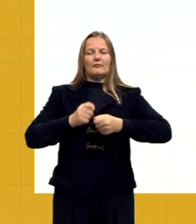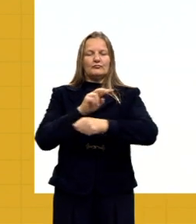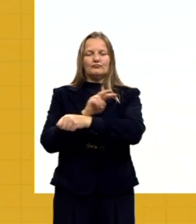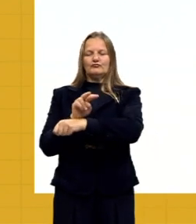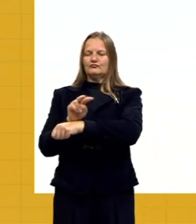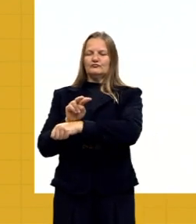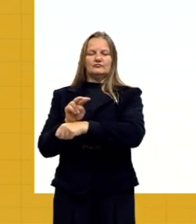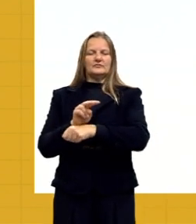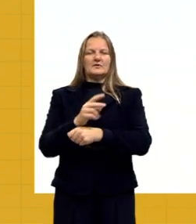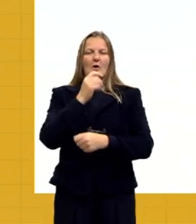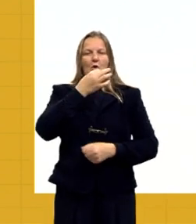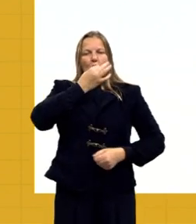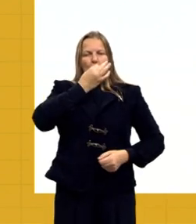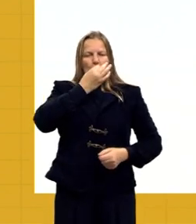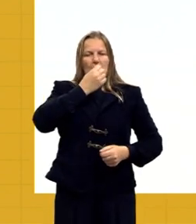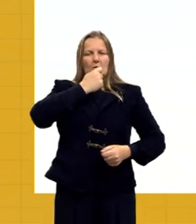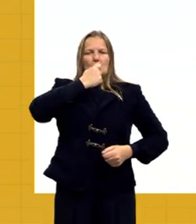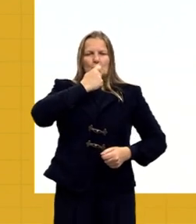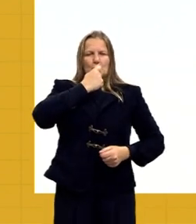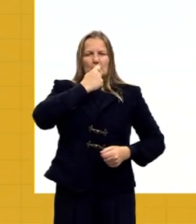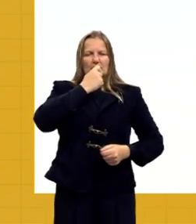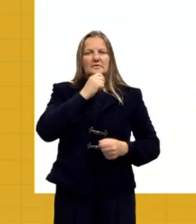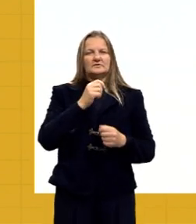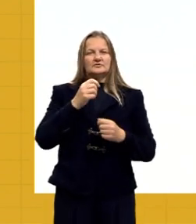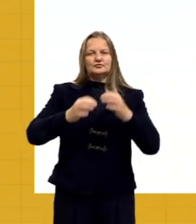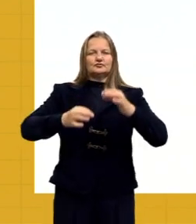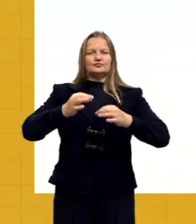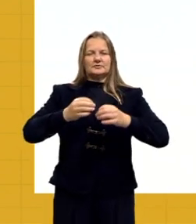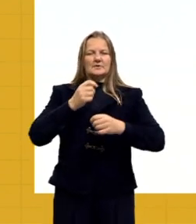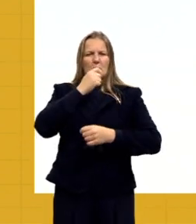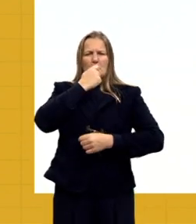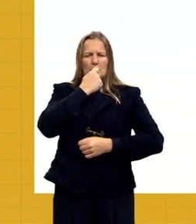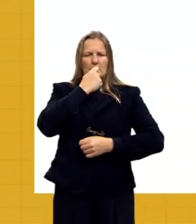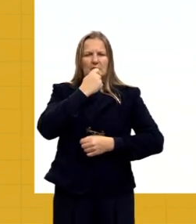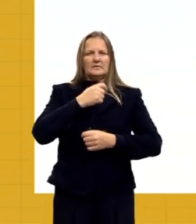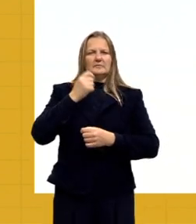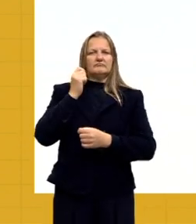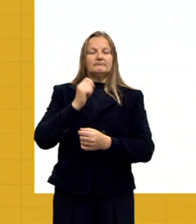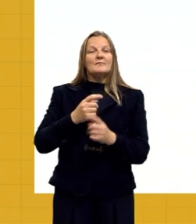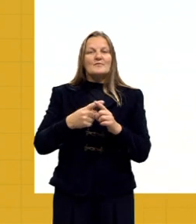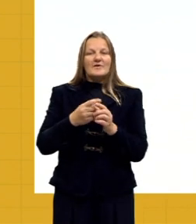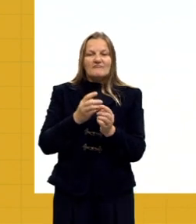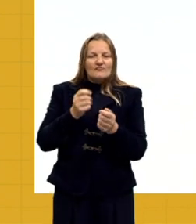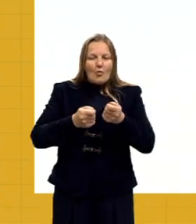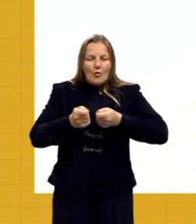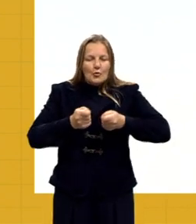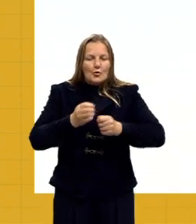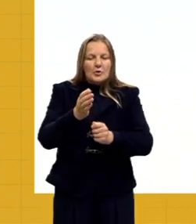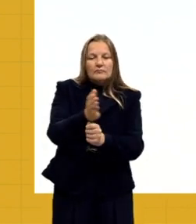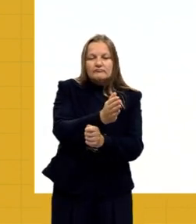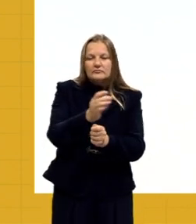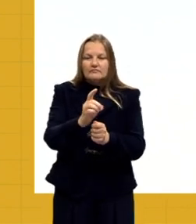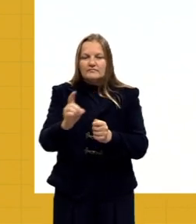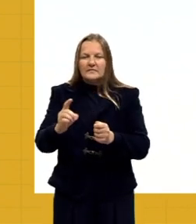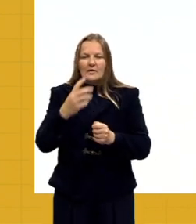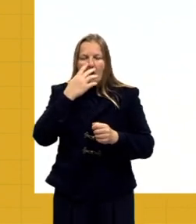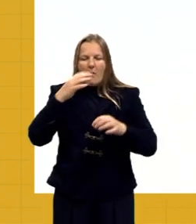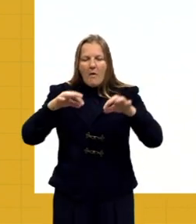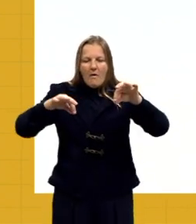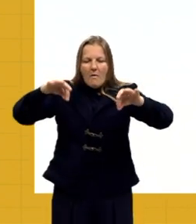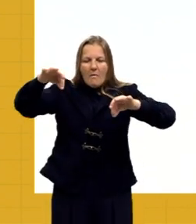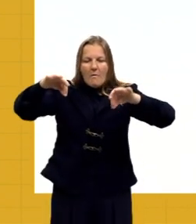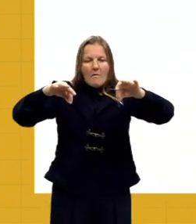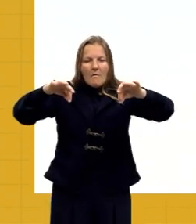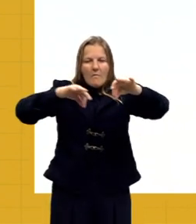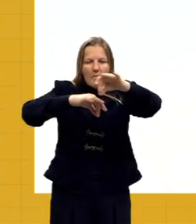às vezes vai deixar isso acontecer de forma que o mercado se coloque né aquela famosa mão invisível né do